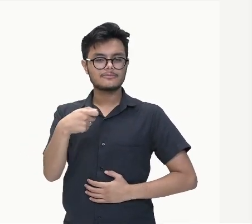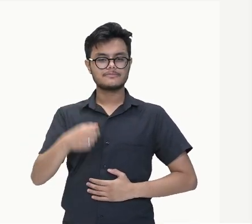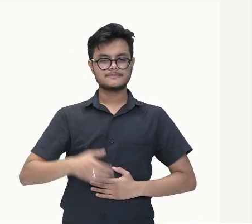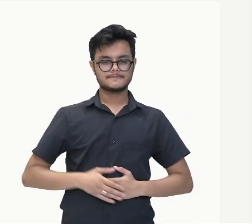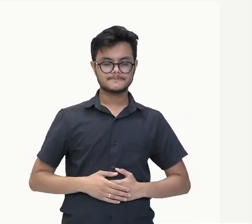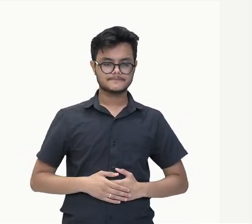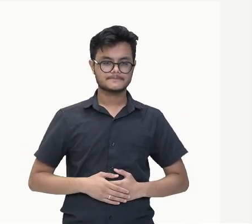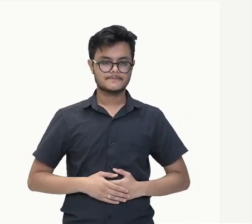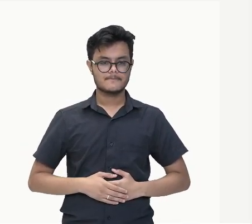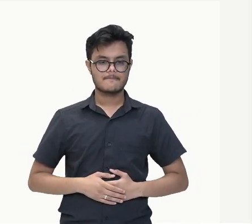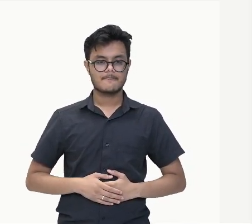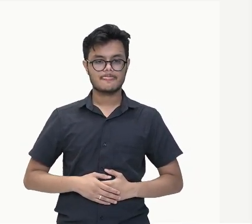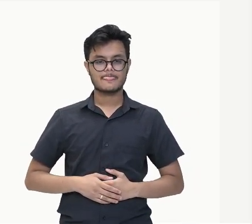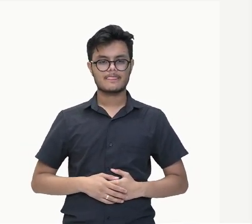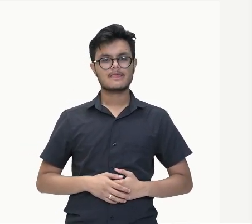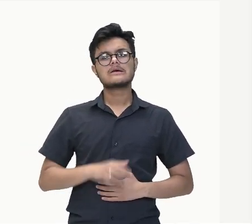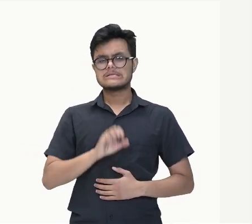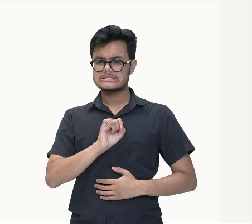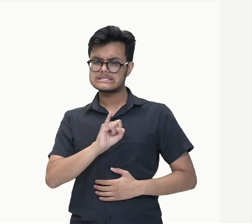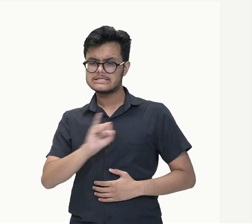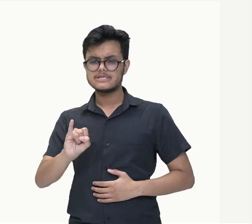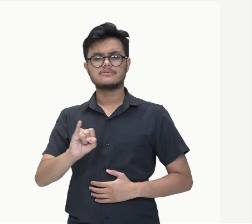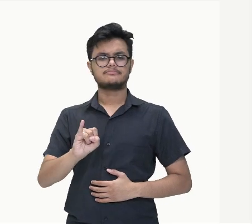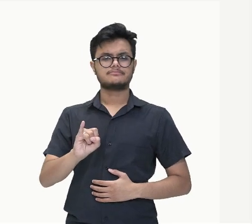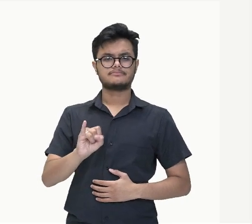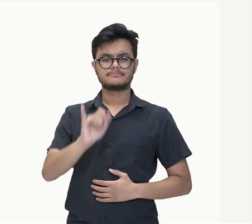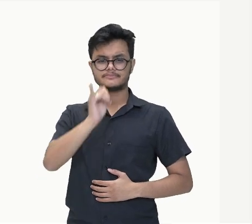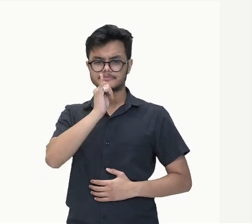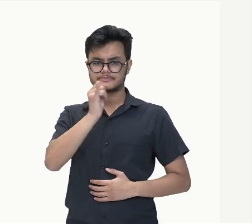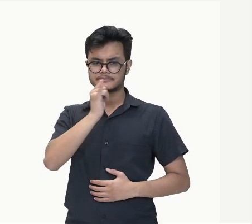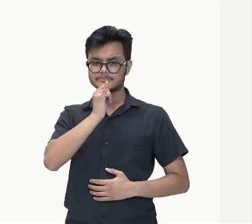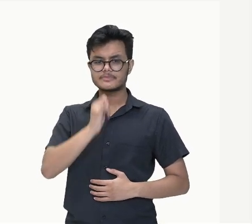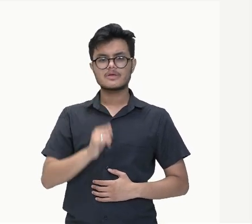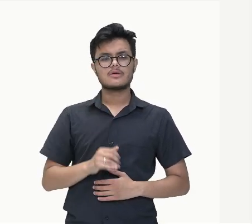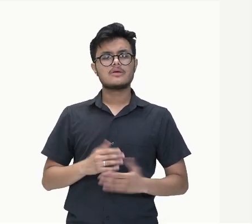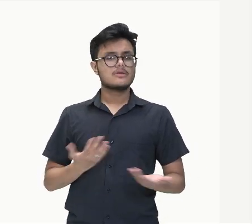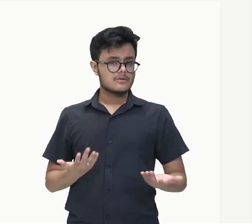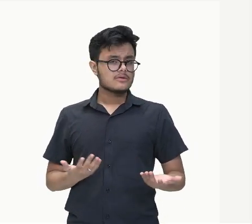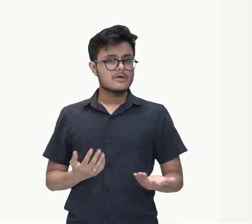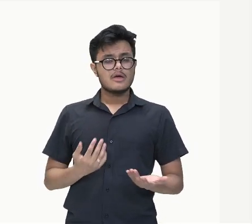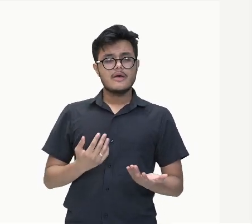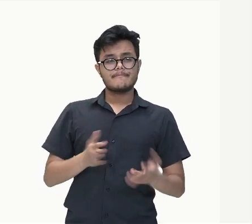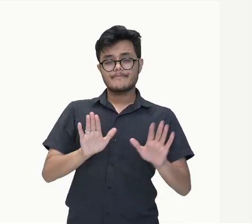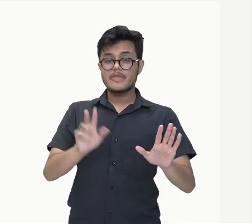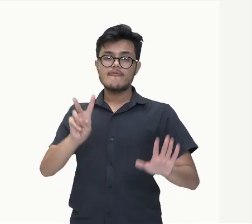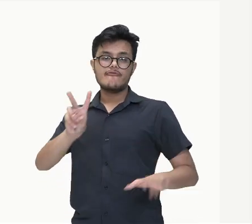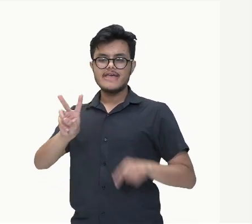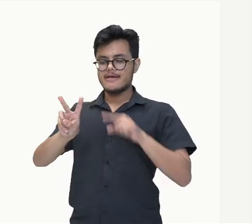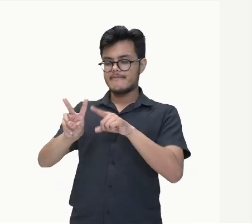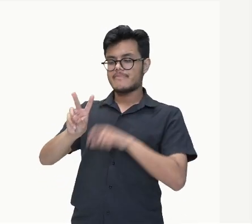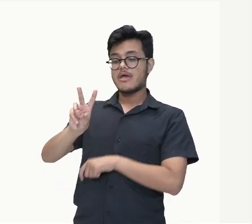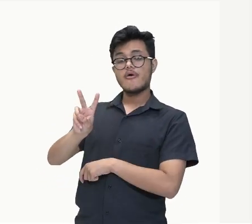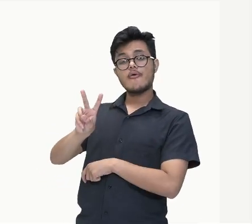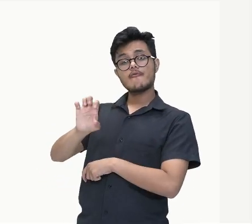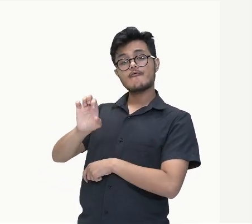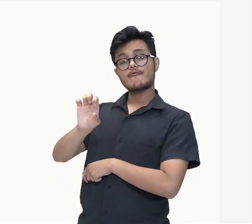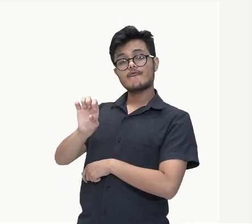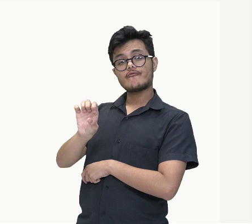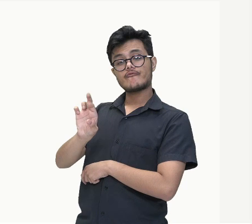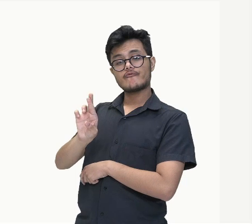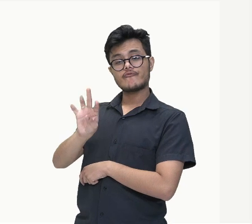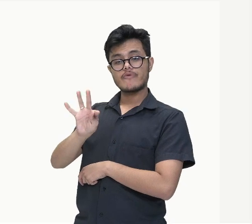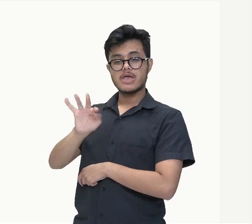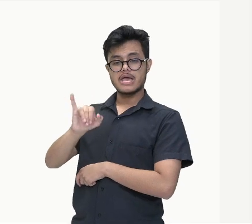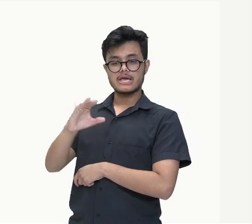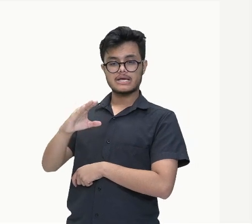Como se trata de uma parábola, a gente vai chamar aqui de xv e yv. Muito bem, então vamos atrás